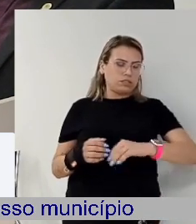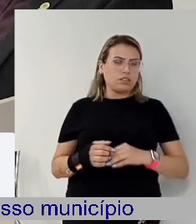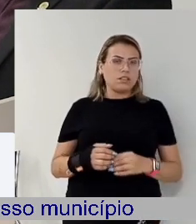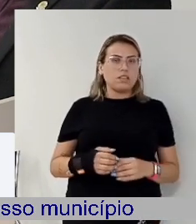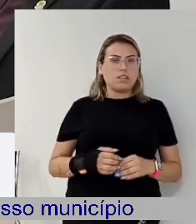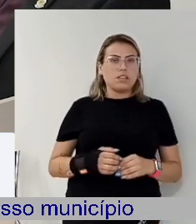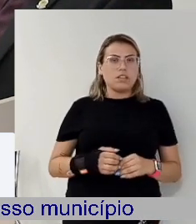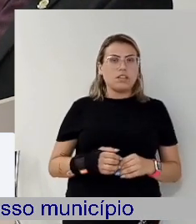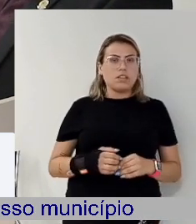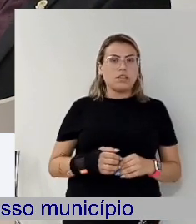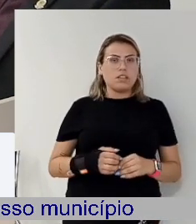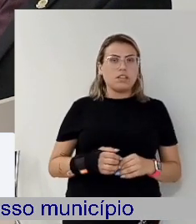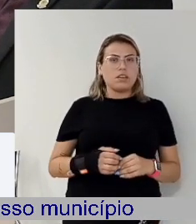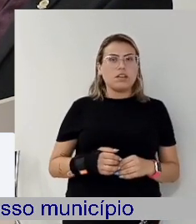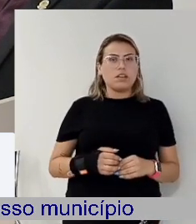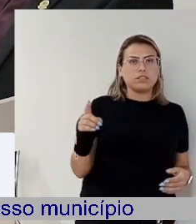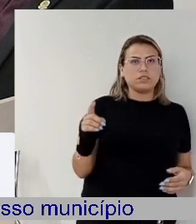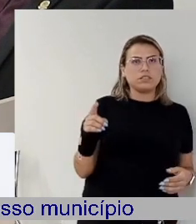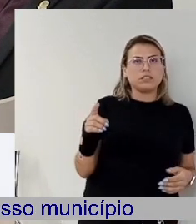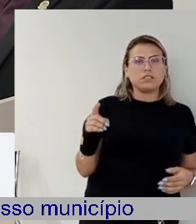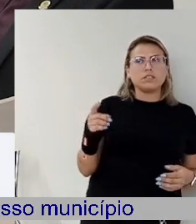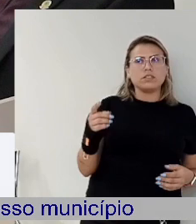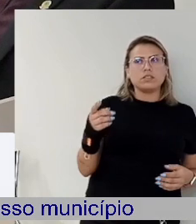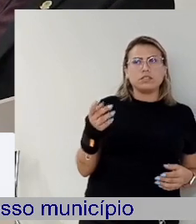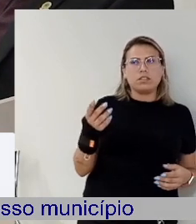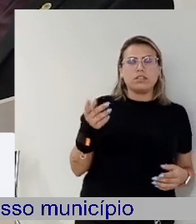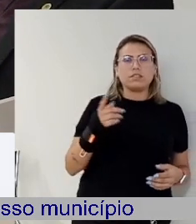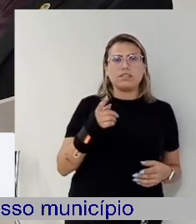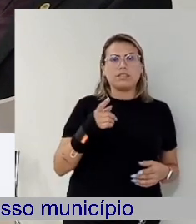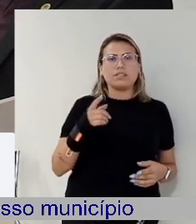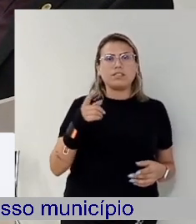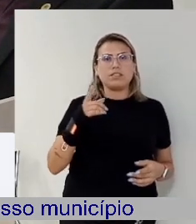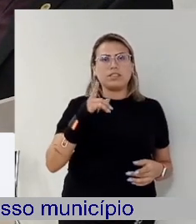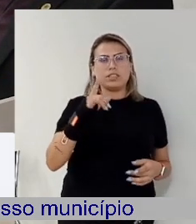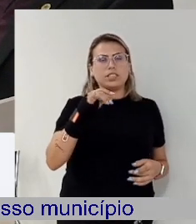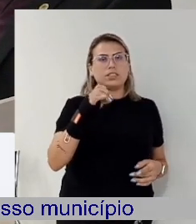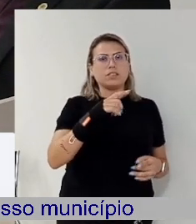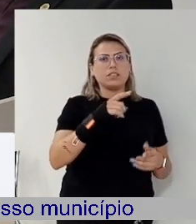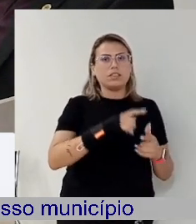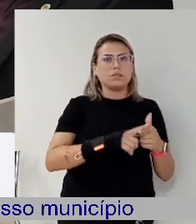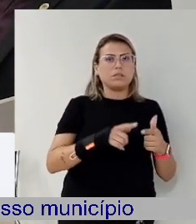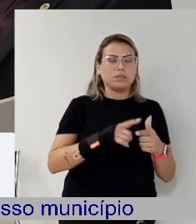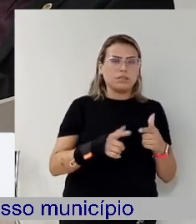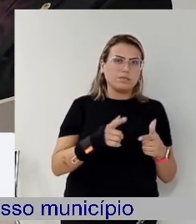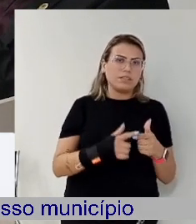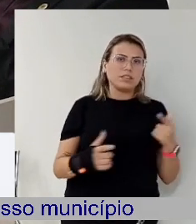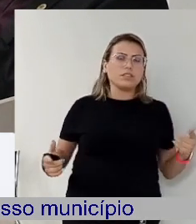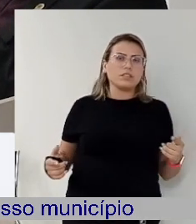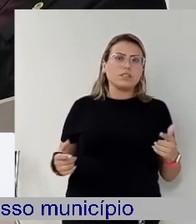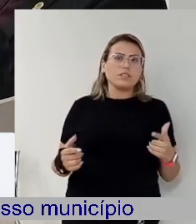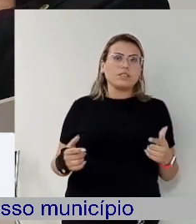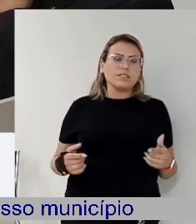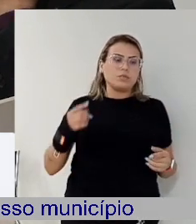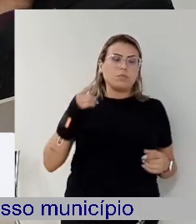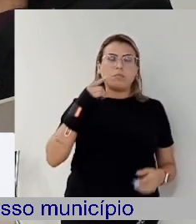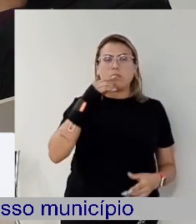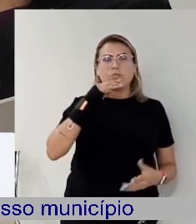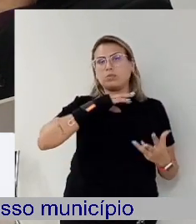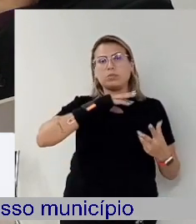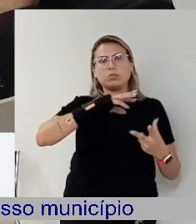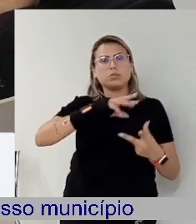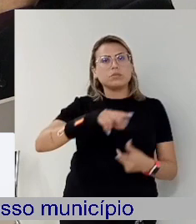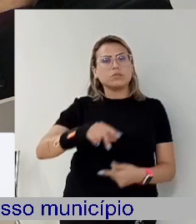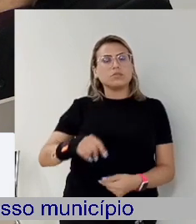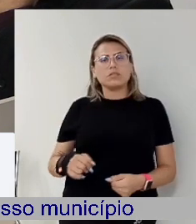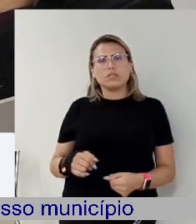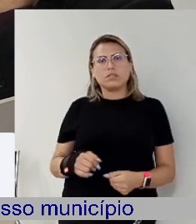lixões lixão é uma problemática nãoé Tabuleiro do Norte lixão é uma problemática no mundo inteiro e aqueles